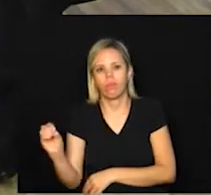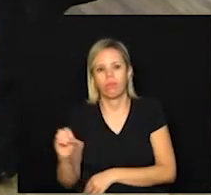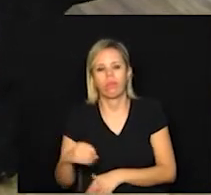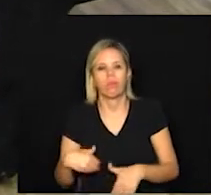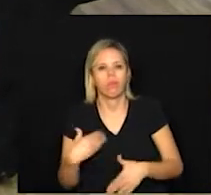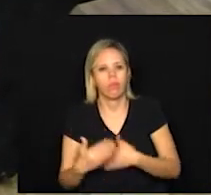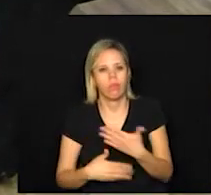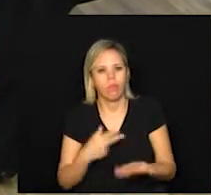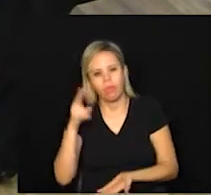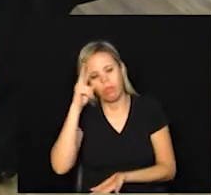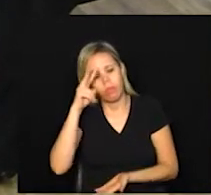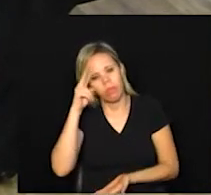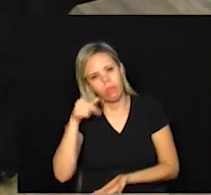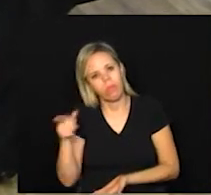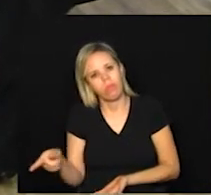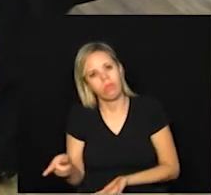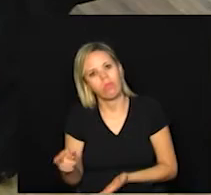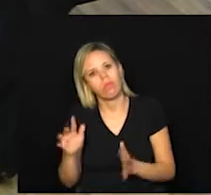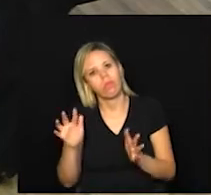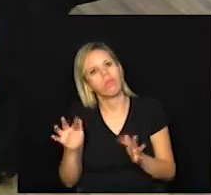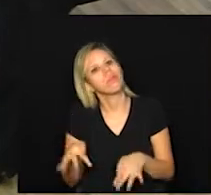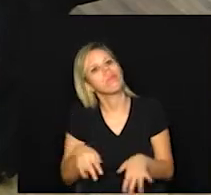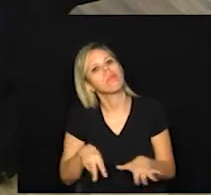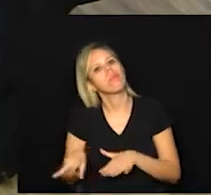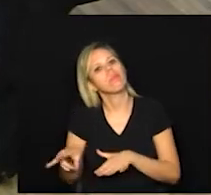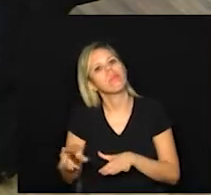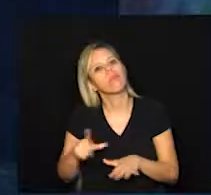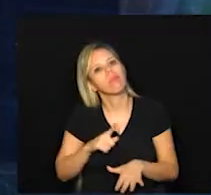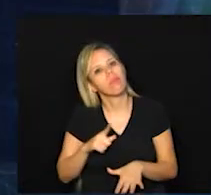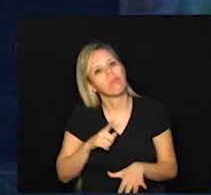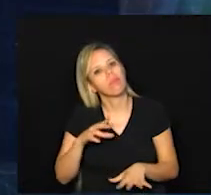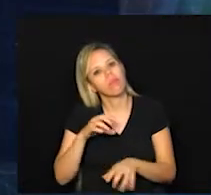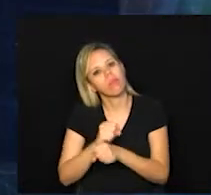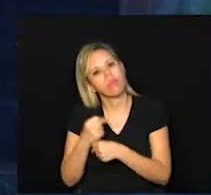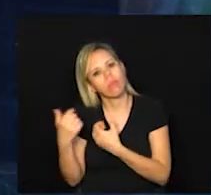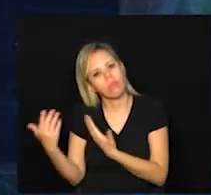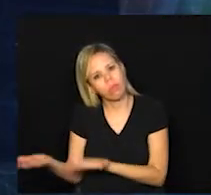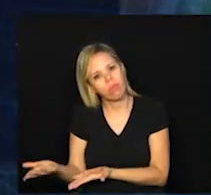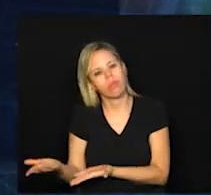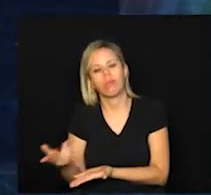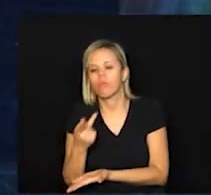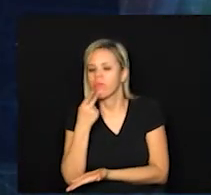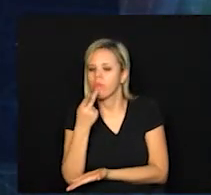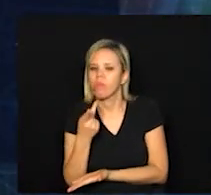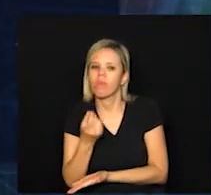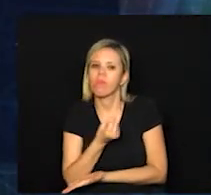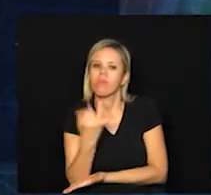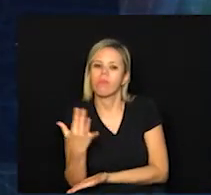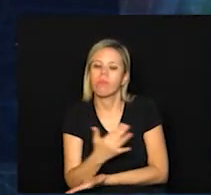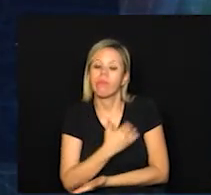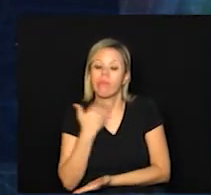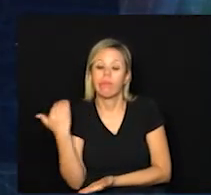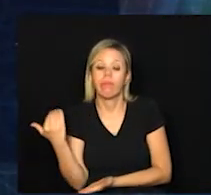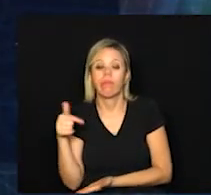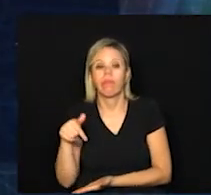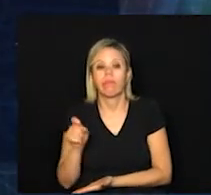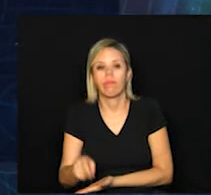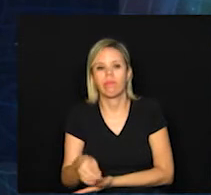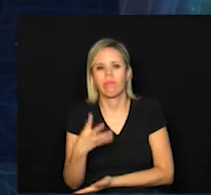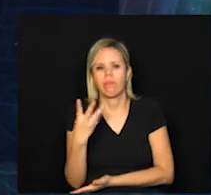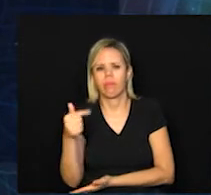diários. Lembrando que no caso de Campinas, a gente teve o fim de semana, né? Então, quando a gente vai falar dos óbitos,